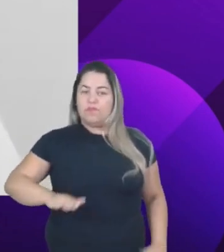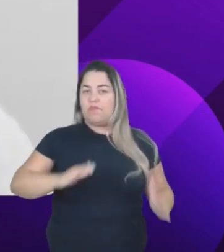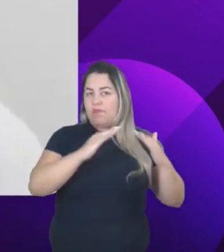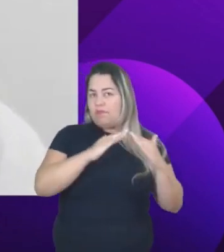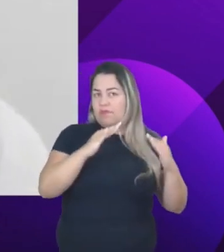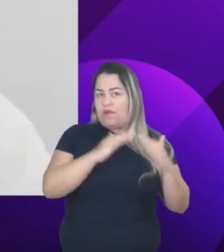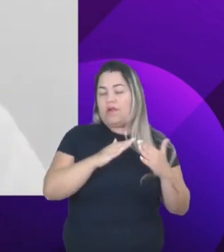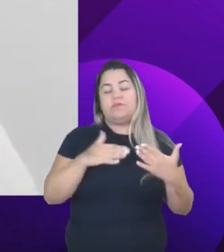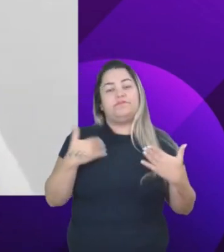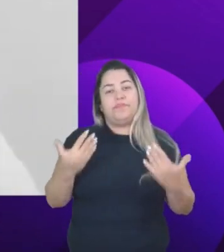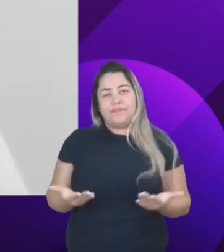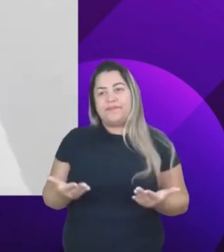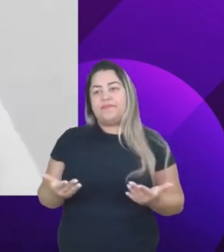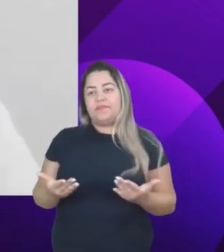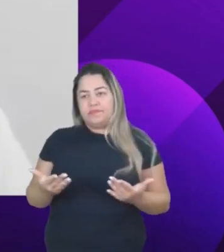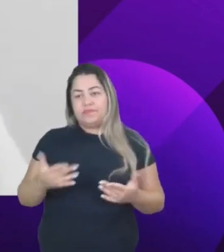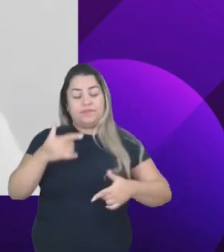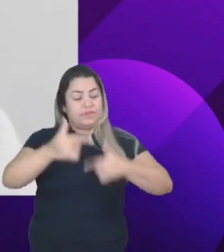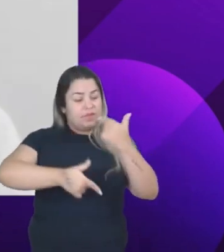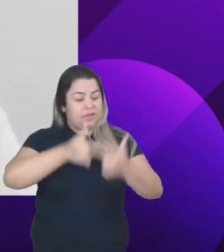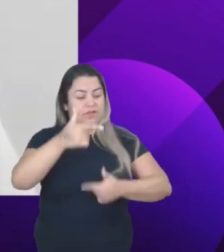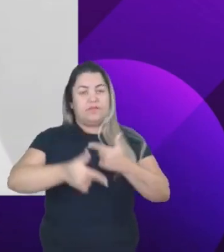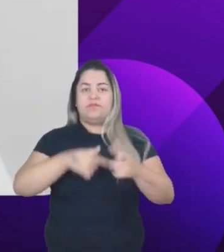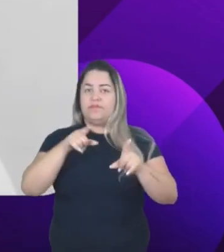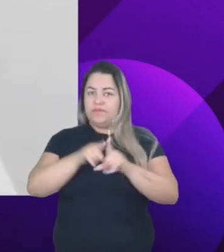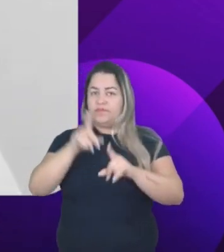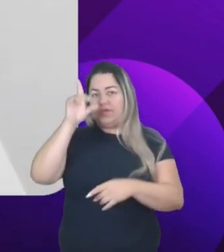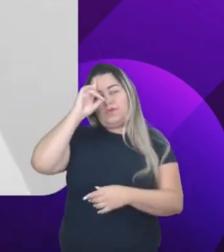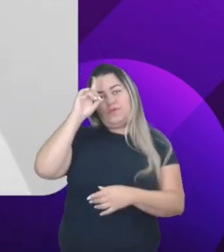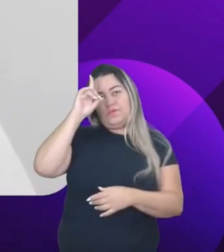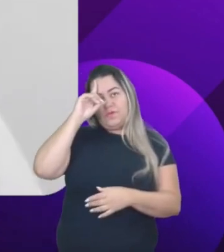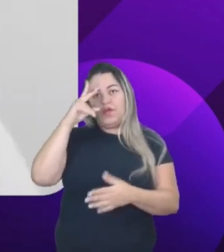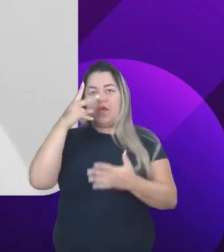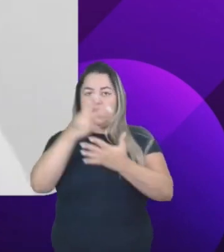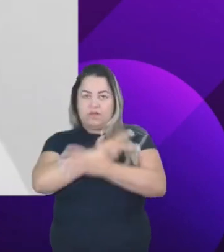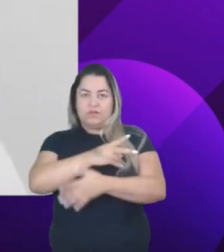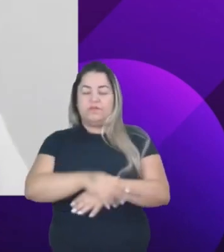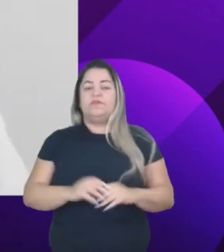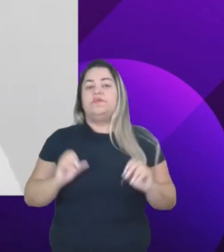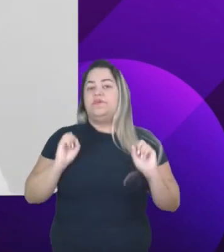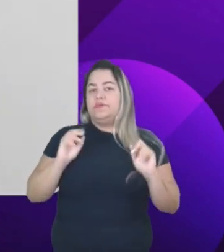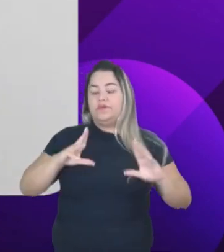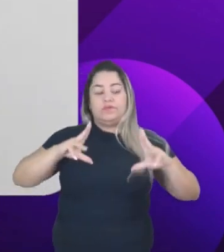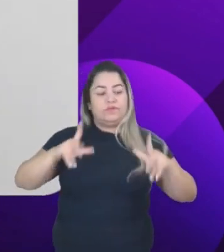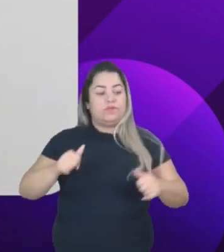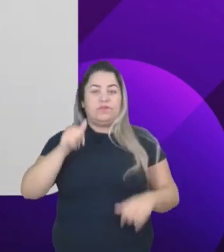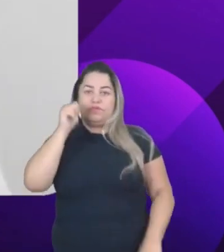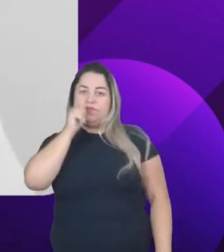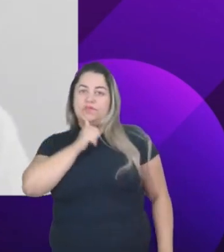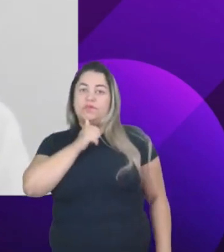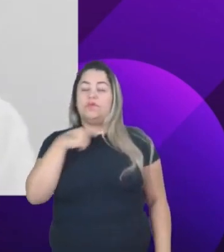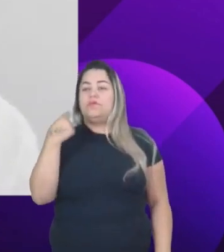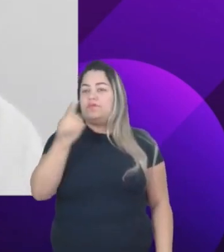casas, enfim, se desdobram em mil para que o cotidiano aconteça. Bom, gente, todos e todas